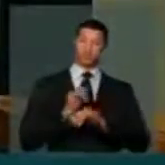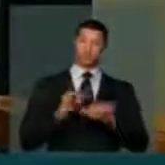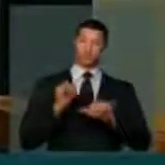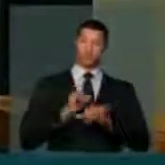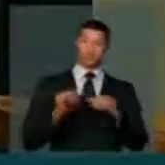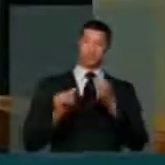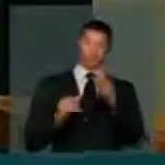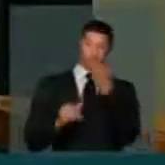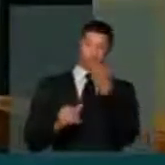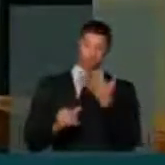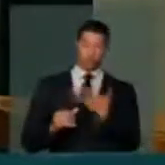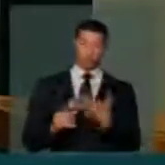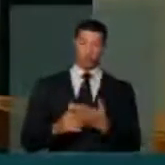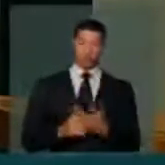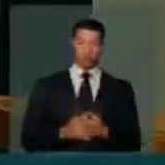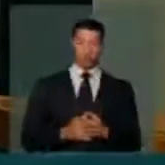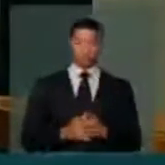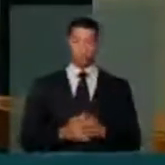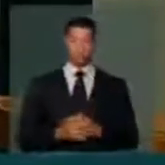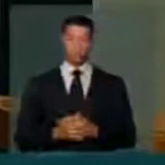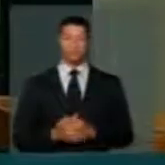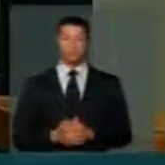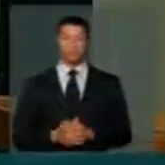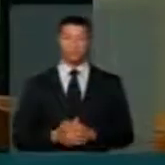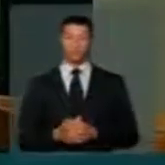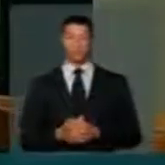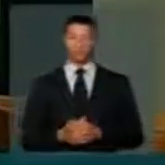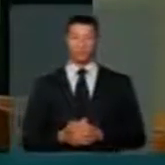uma notícia muito boa,